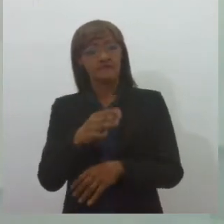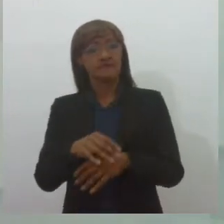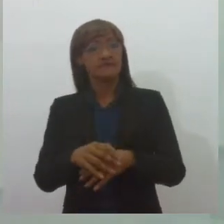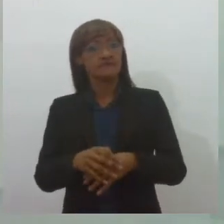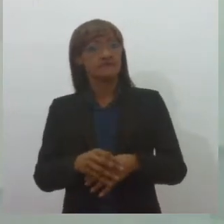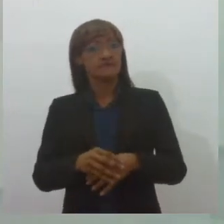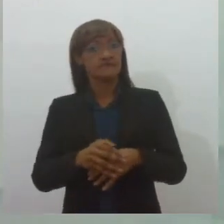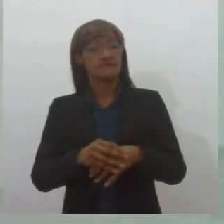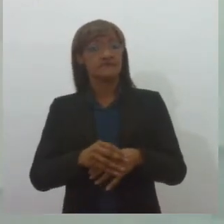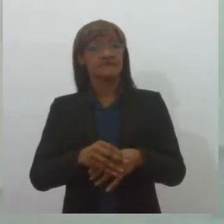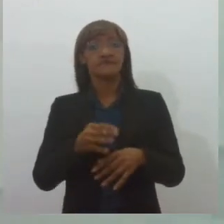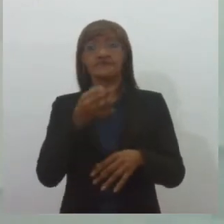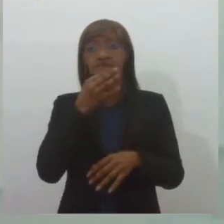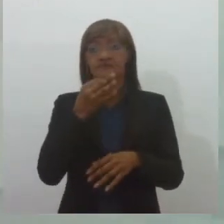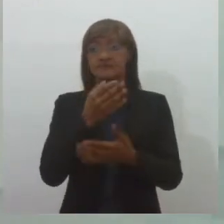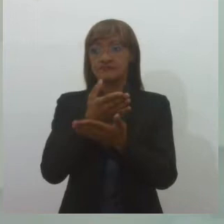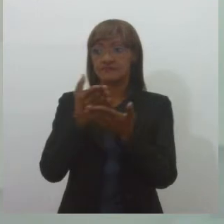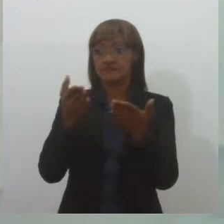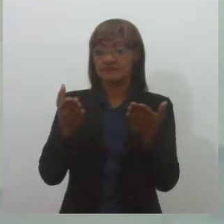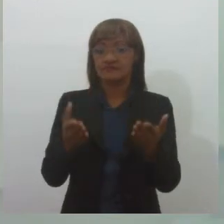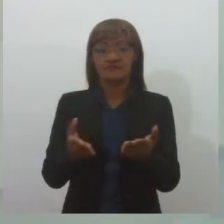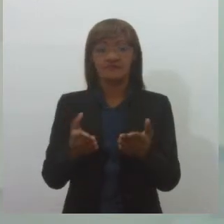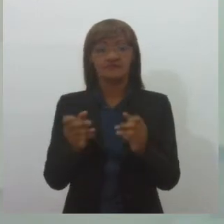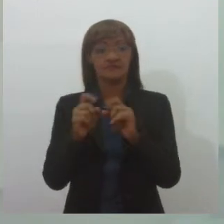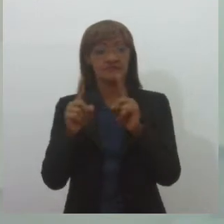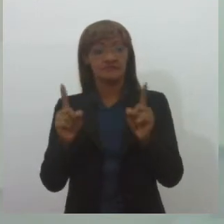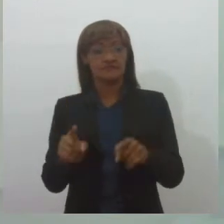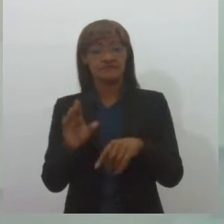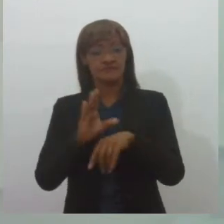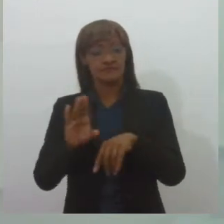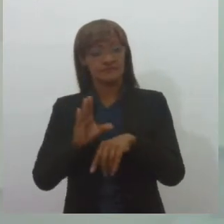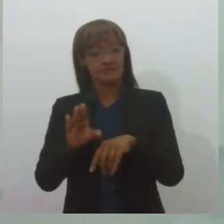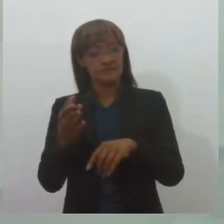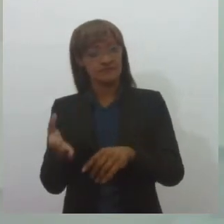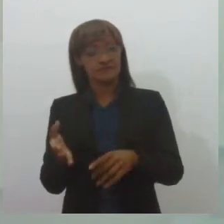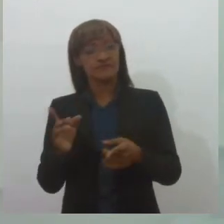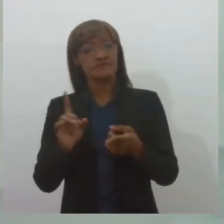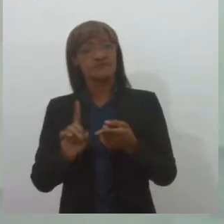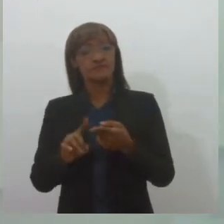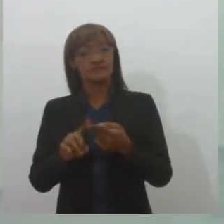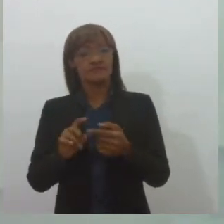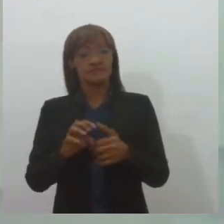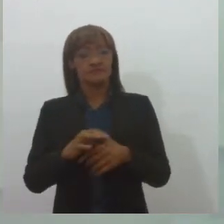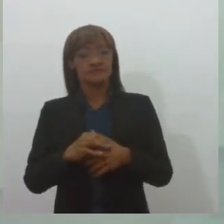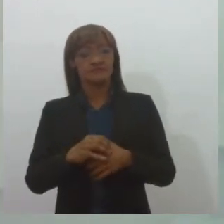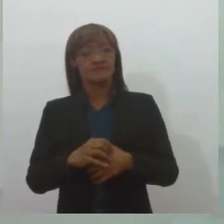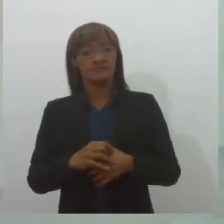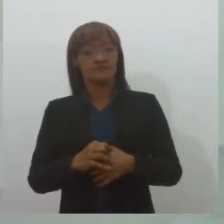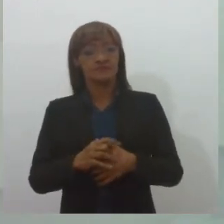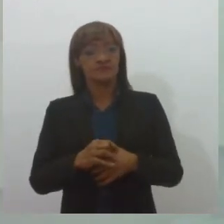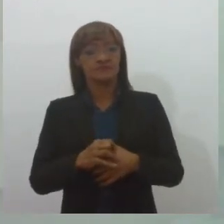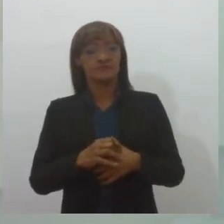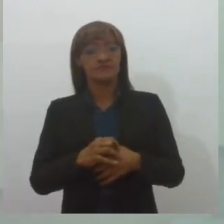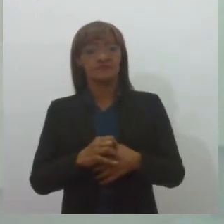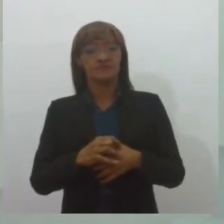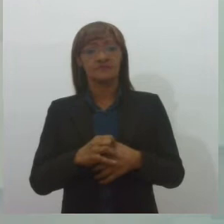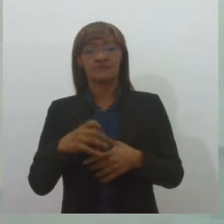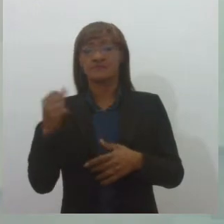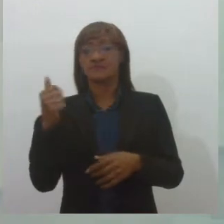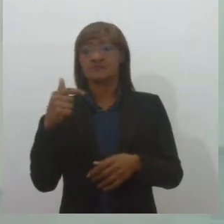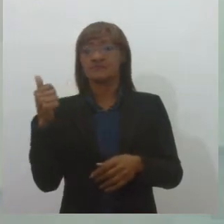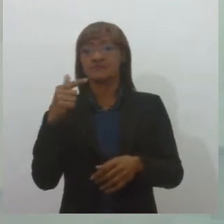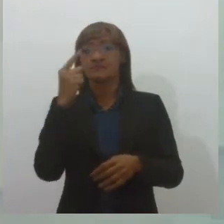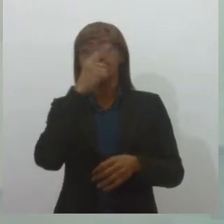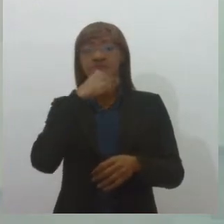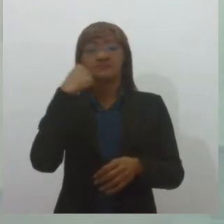vocês que são servidores do Legislativo participarem desses cursos Vale lembrar Tiago cada um desses cursos têm a carga horária de 12